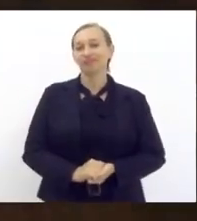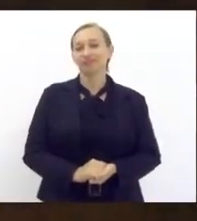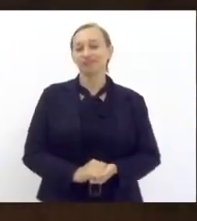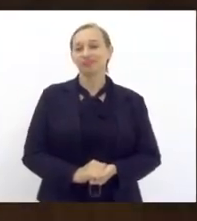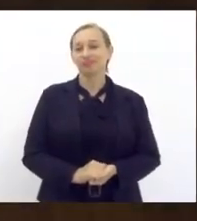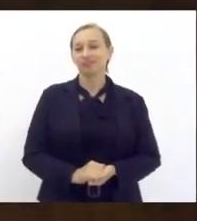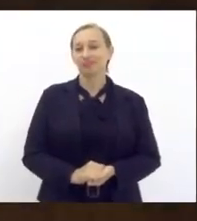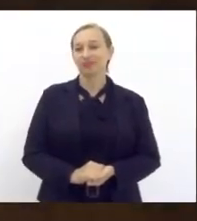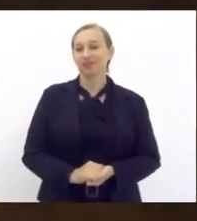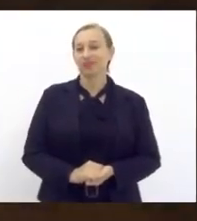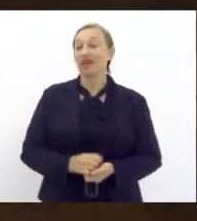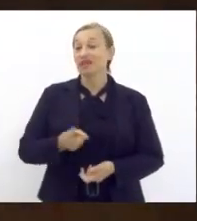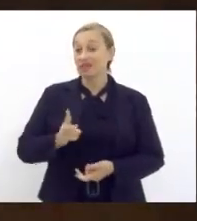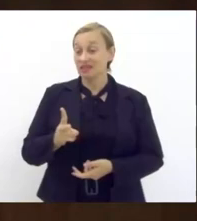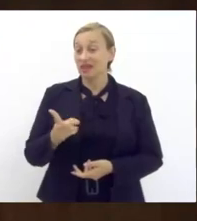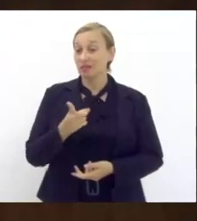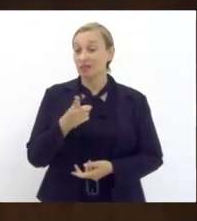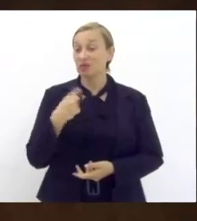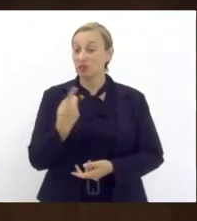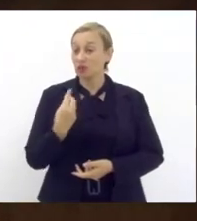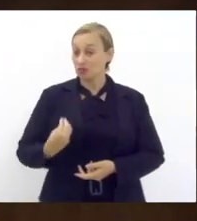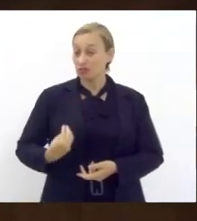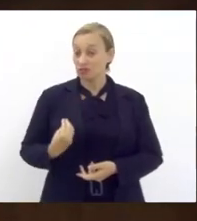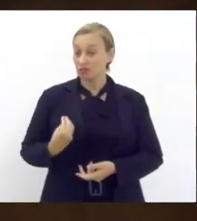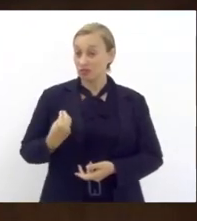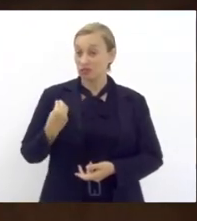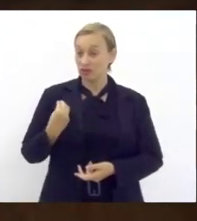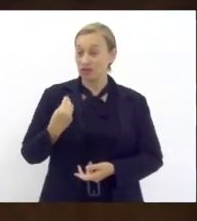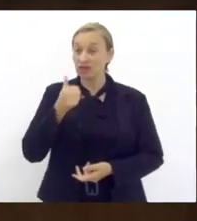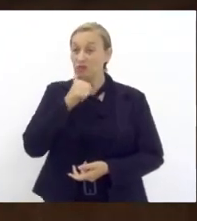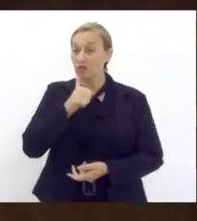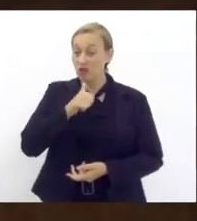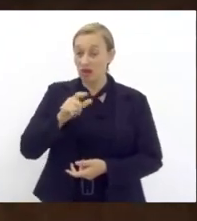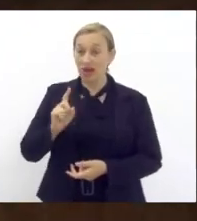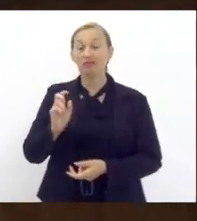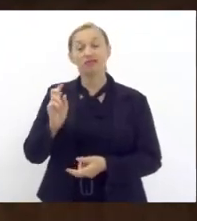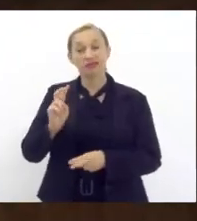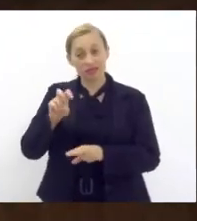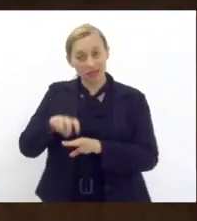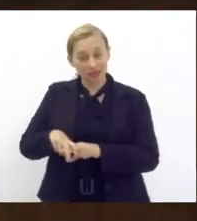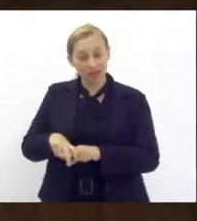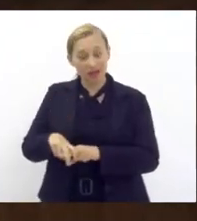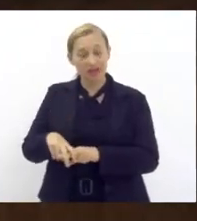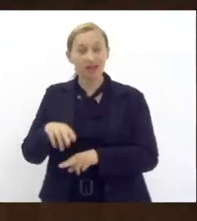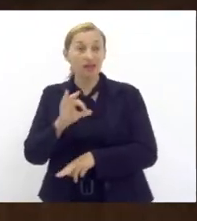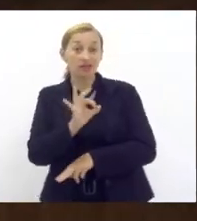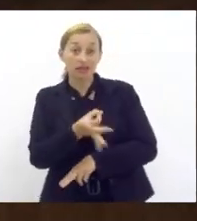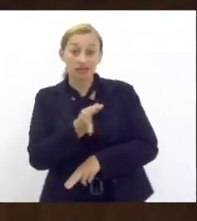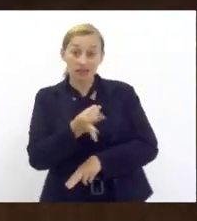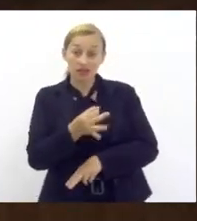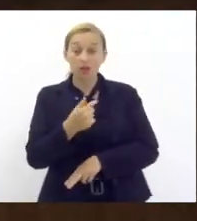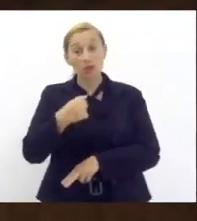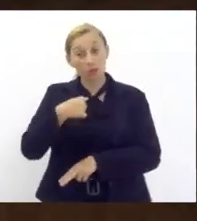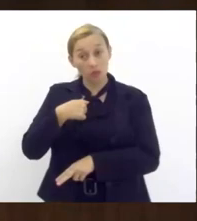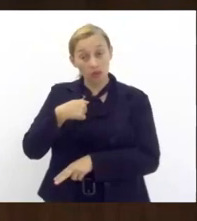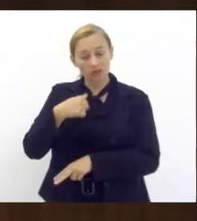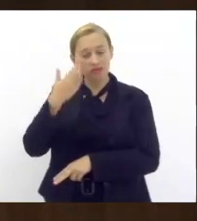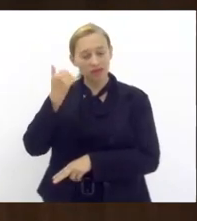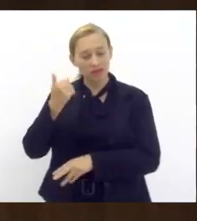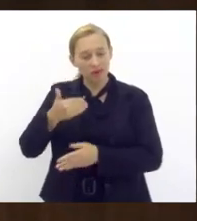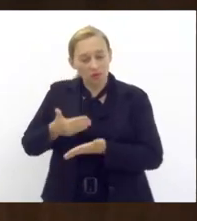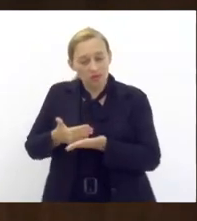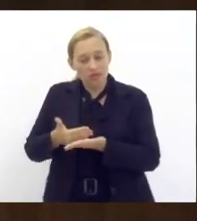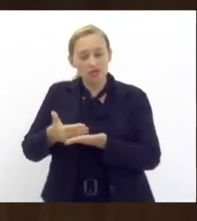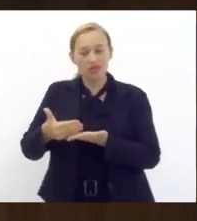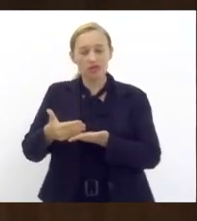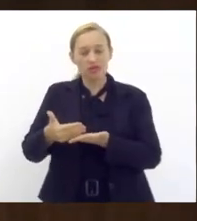ser ocupada por nós, mulheres, mas tenho certeza que, assim como eu, Vossa Excelência sabe que é apenas um passo. É um